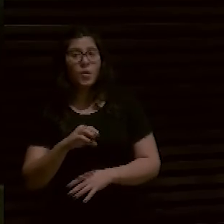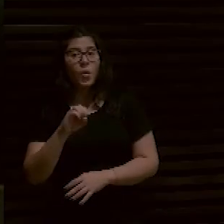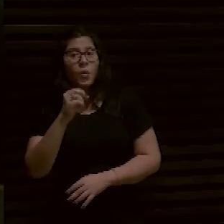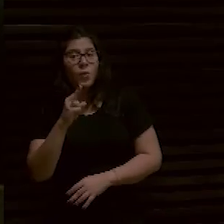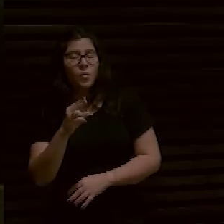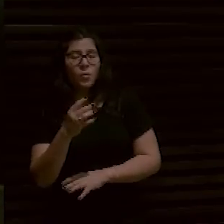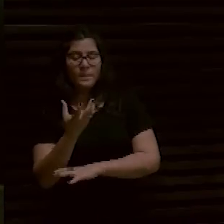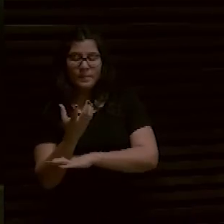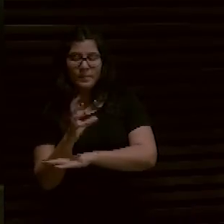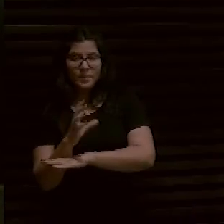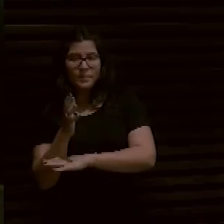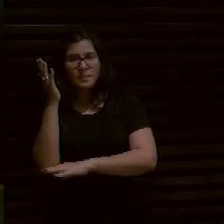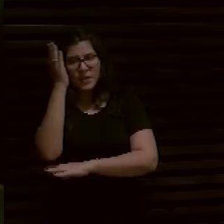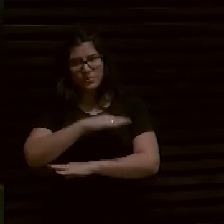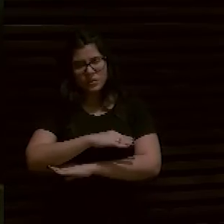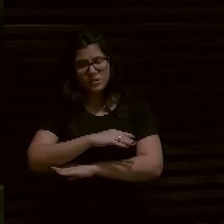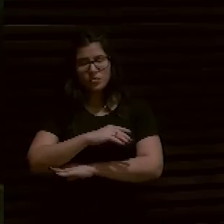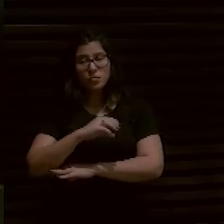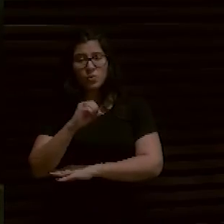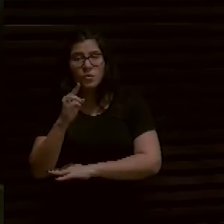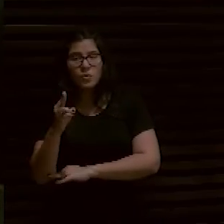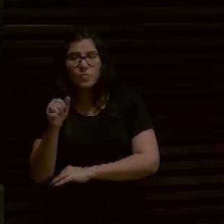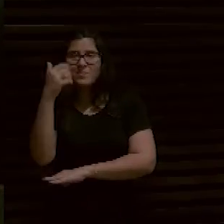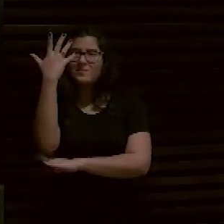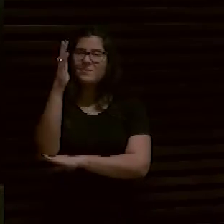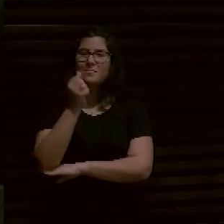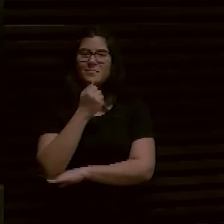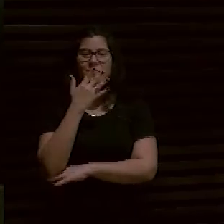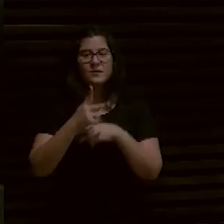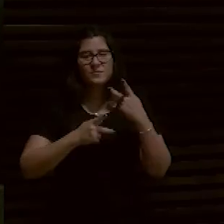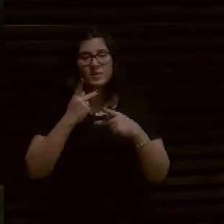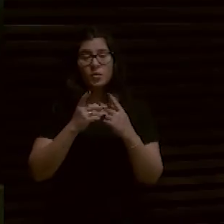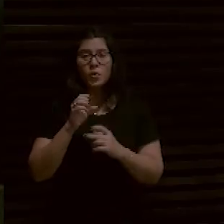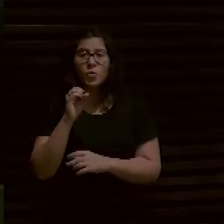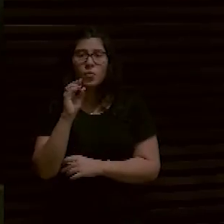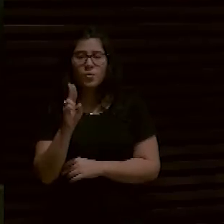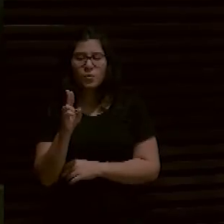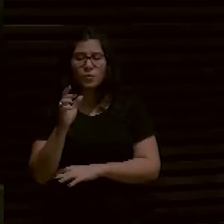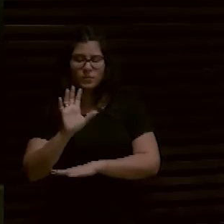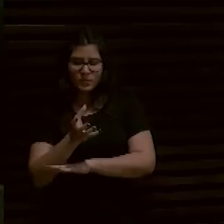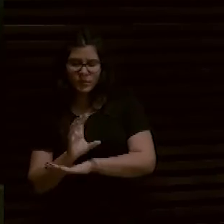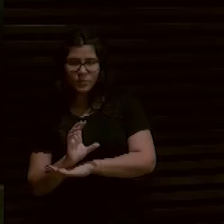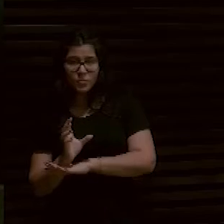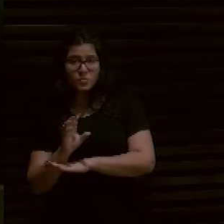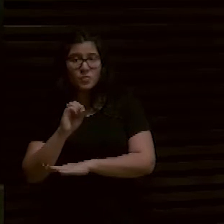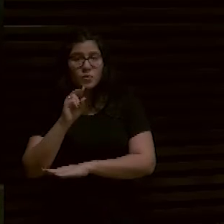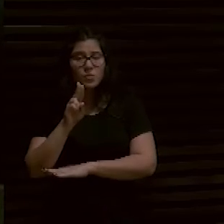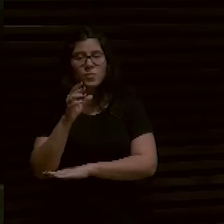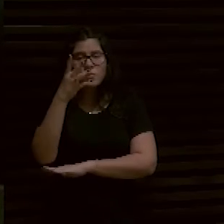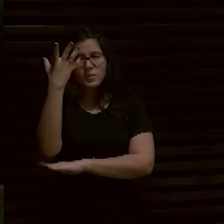Ou o sujeito é maldito ou é bendito. Ou ele é arbusto ou é árvore. Não